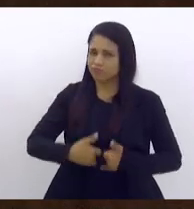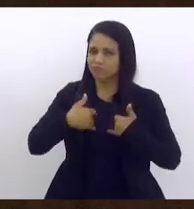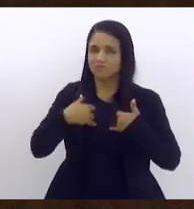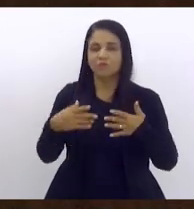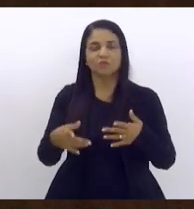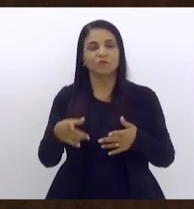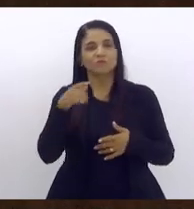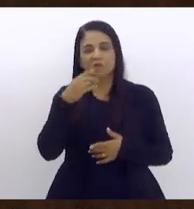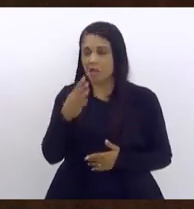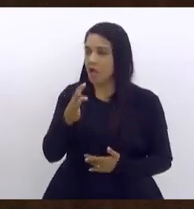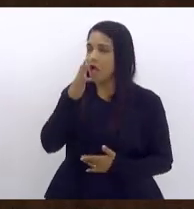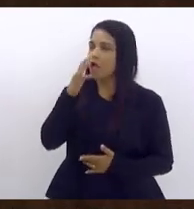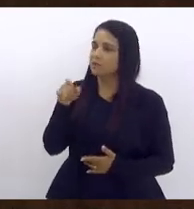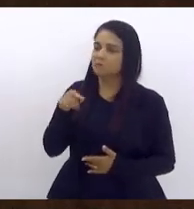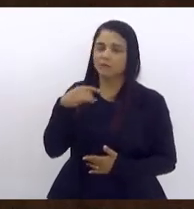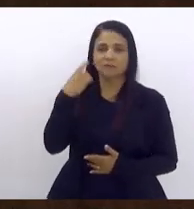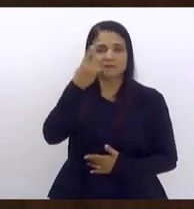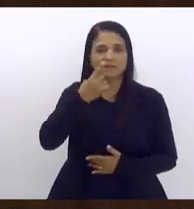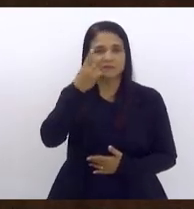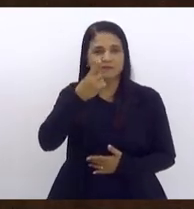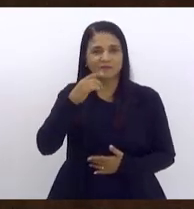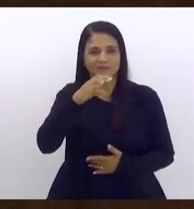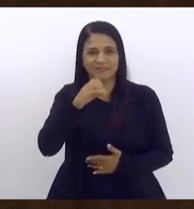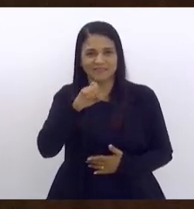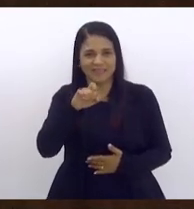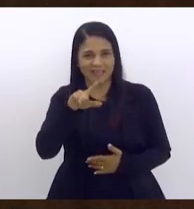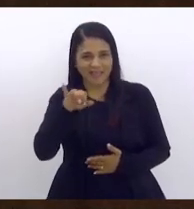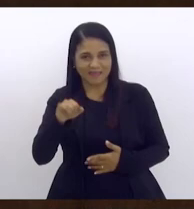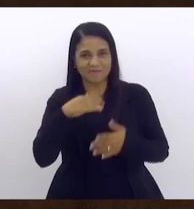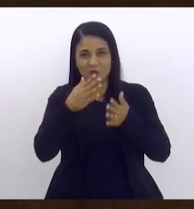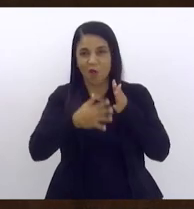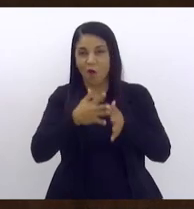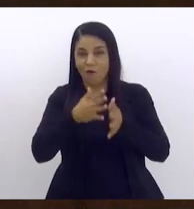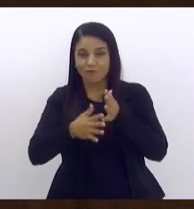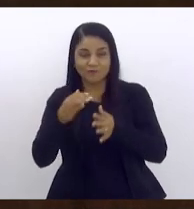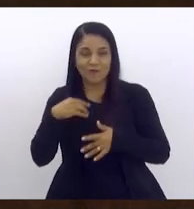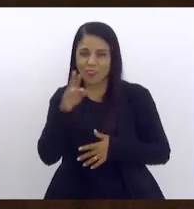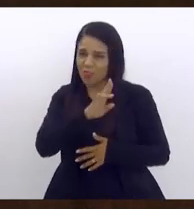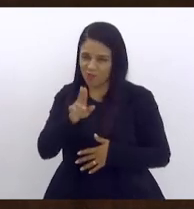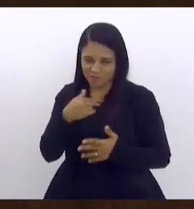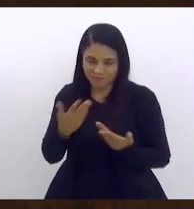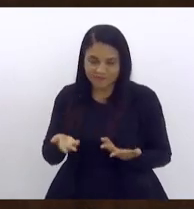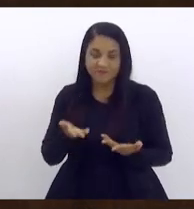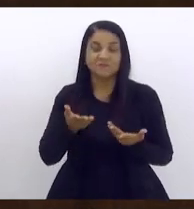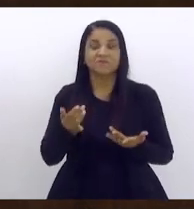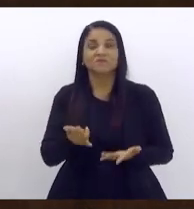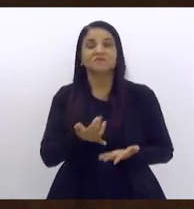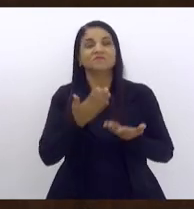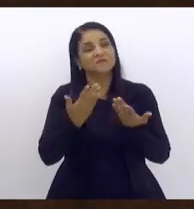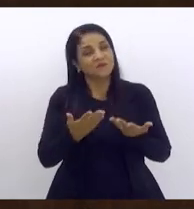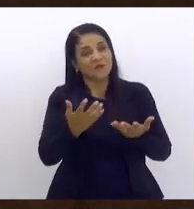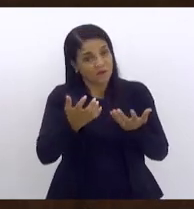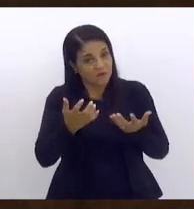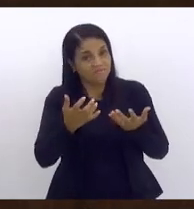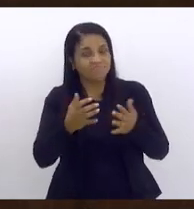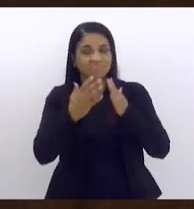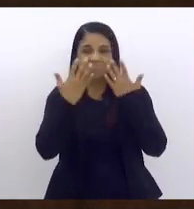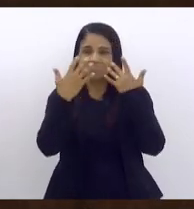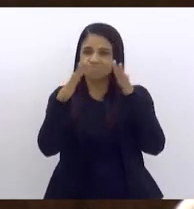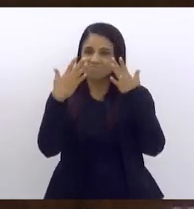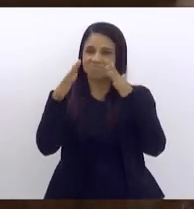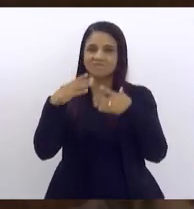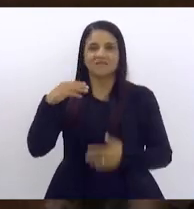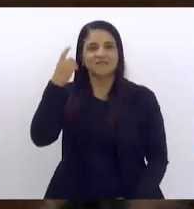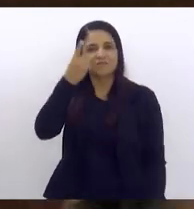admiração pela deputada Célia. Tia Ju, eu gostaria de parabenizar a